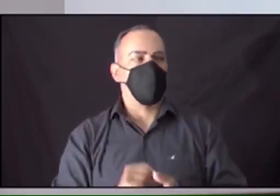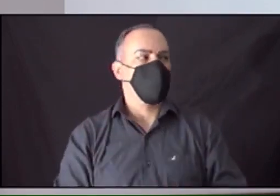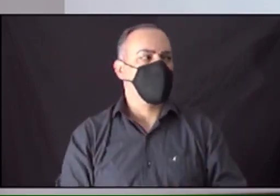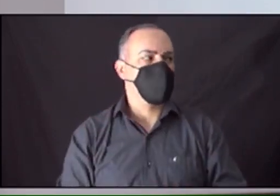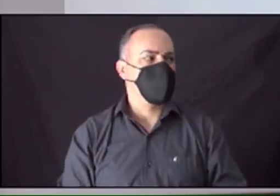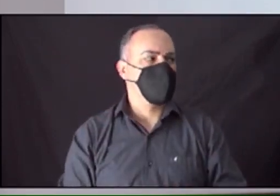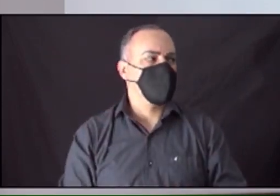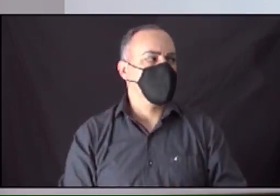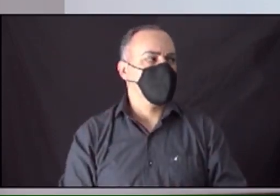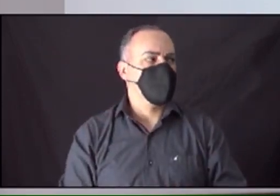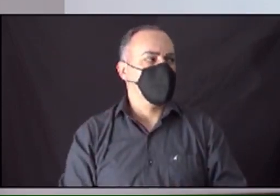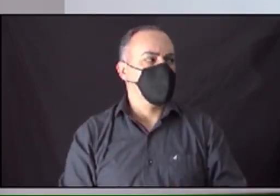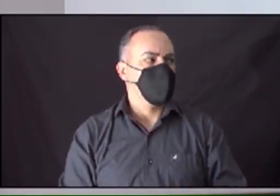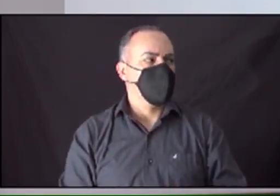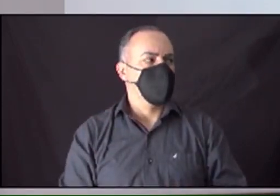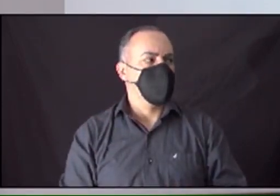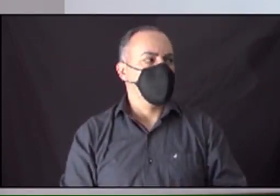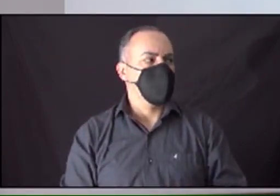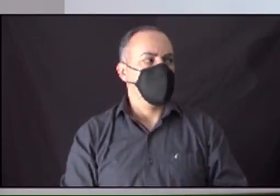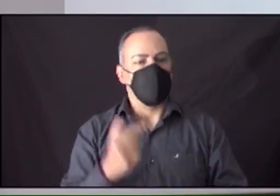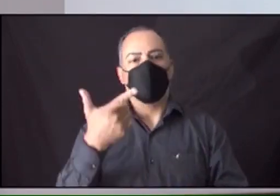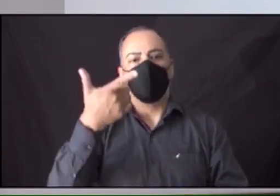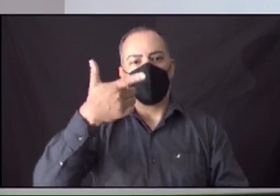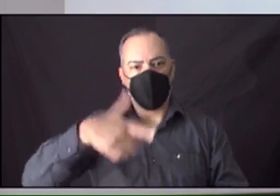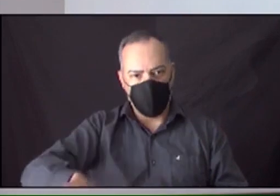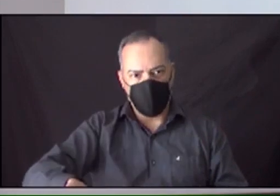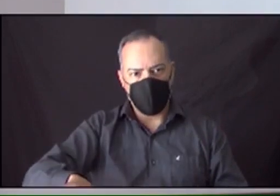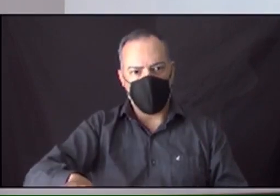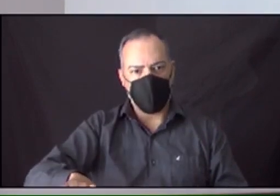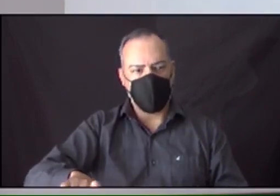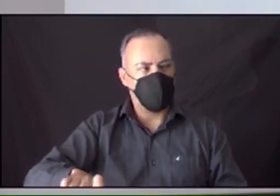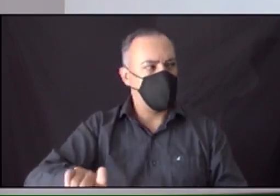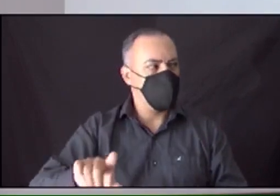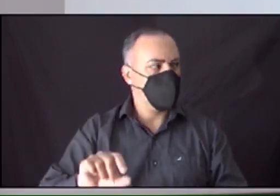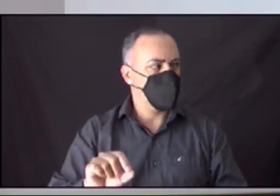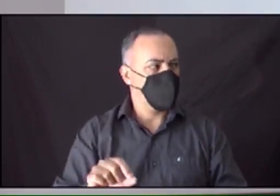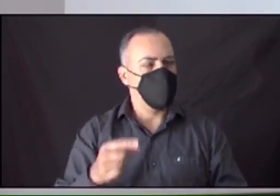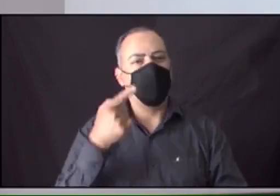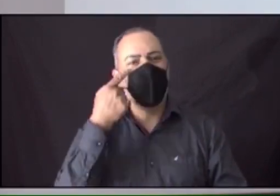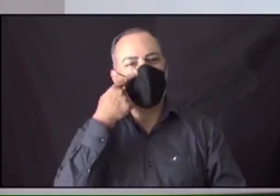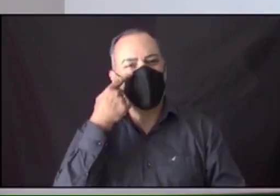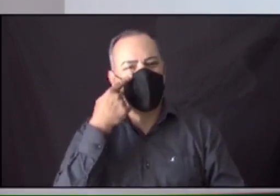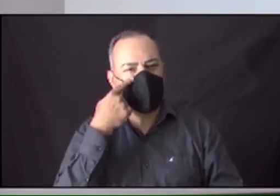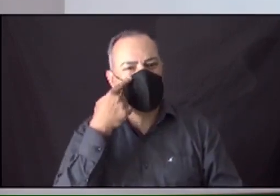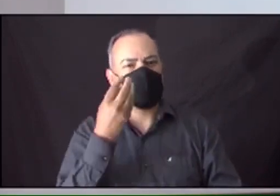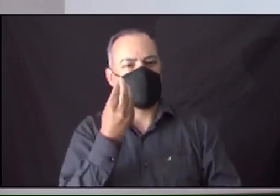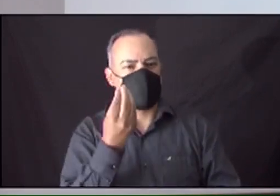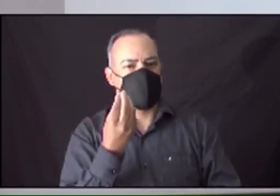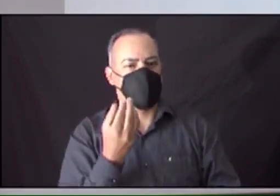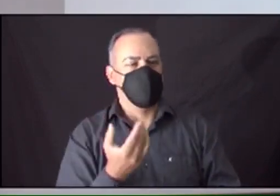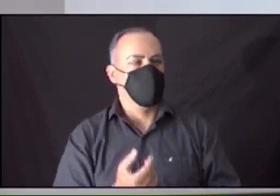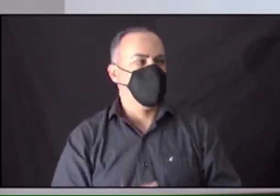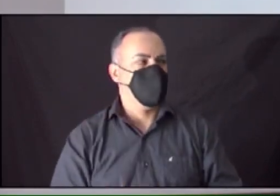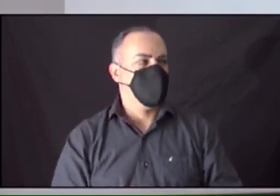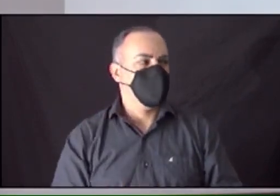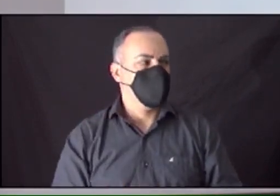até vai, mas assim, ela vai dar continuidade, mas aqui é pertinente. Quanto que é ponto aqui?